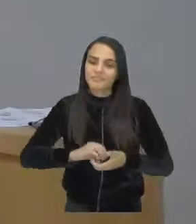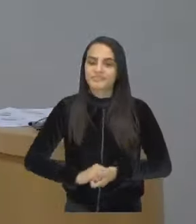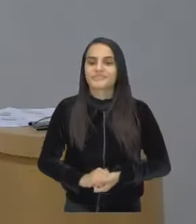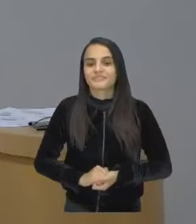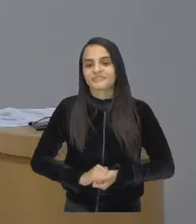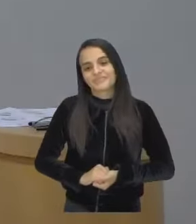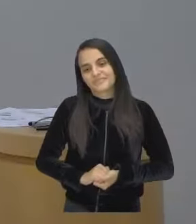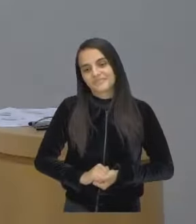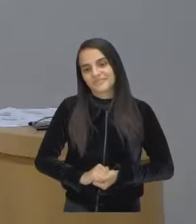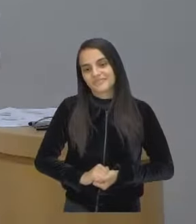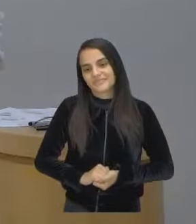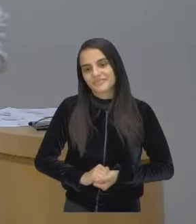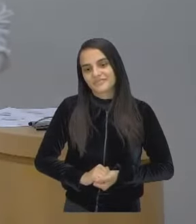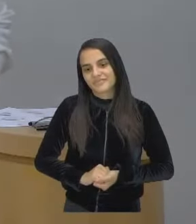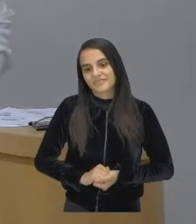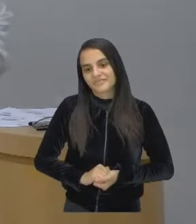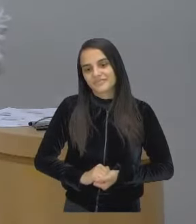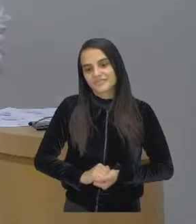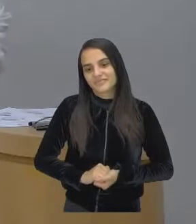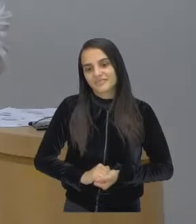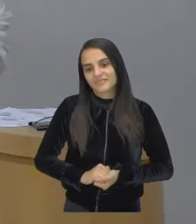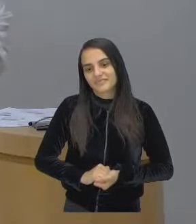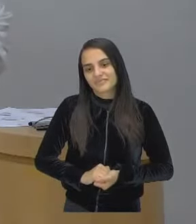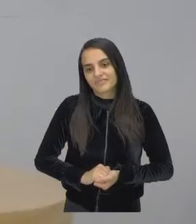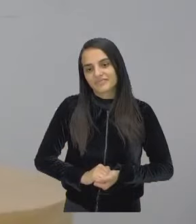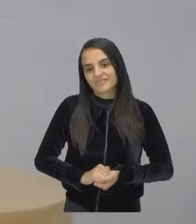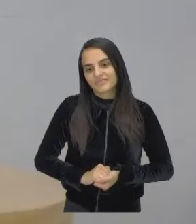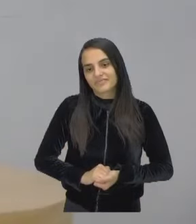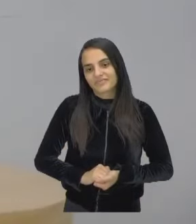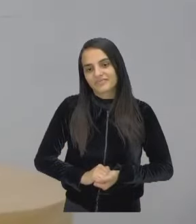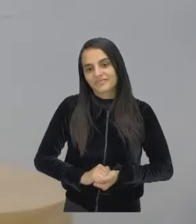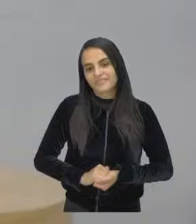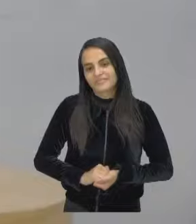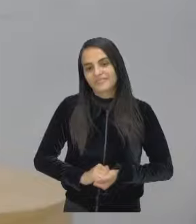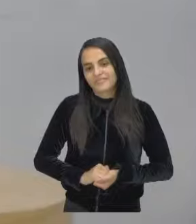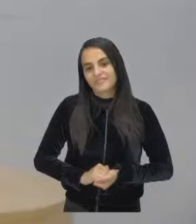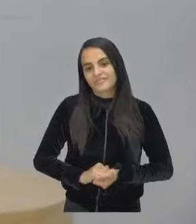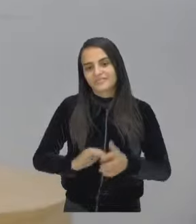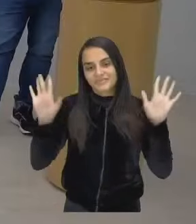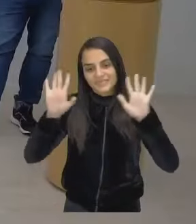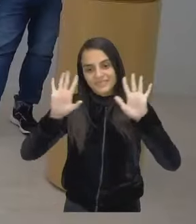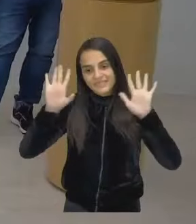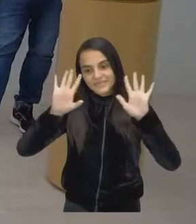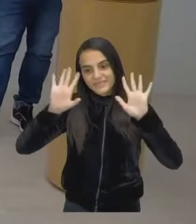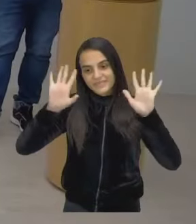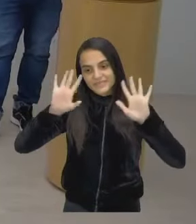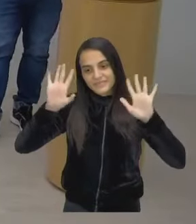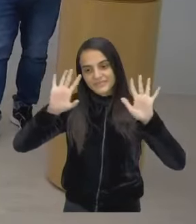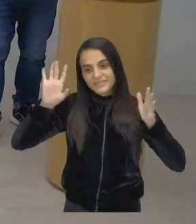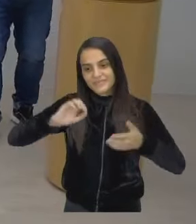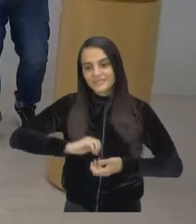goodbye, everybody. Have a nice weekend. See you next week. See you next class. Kisses. Bye-bye.